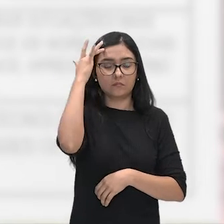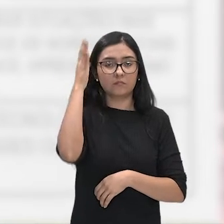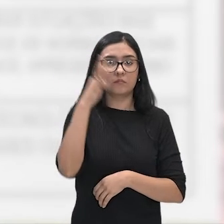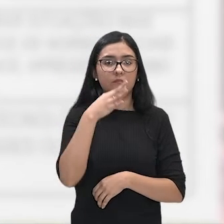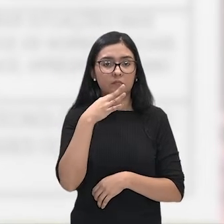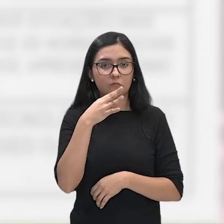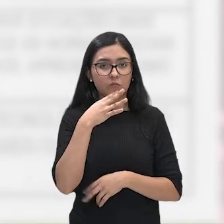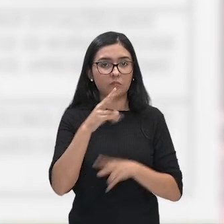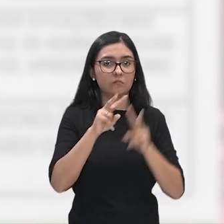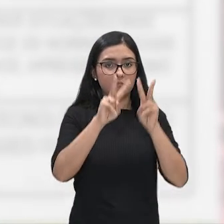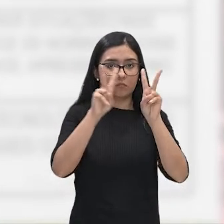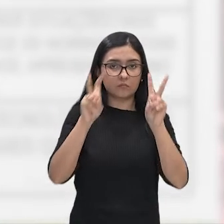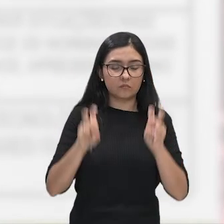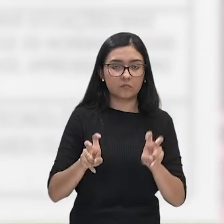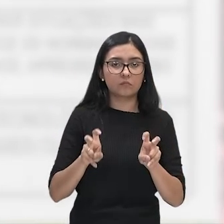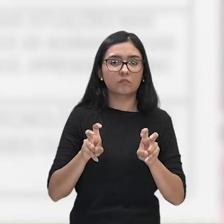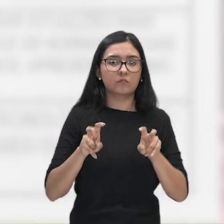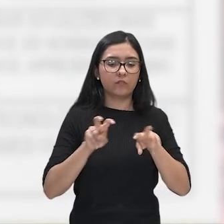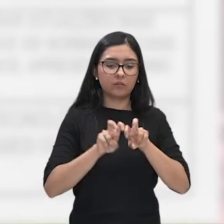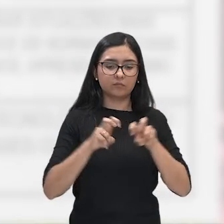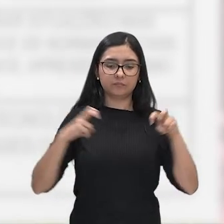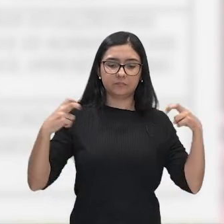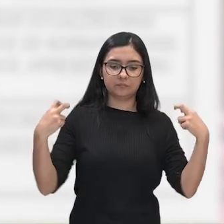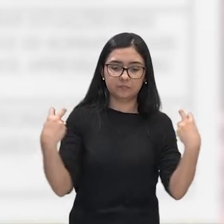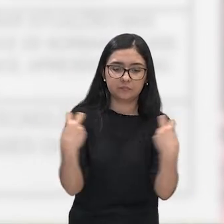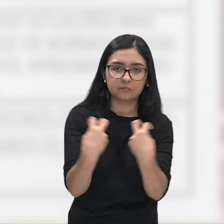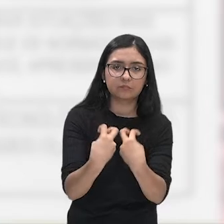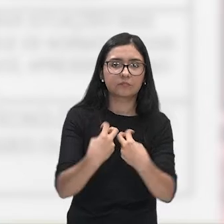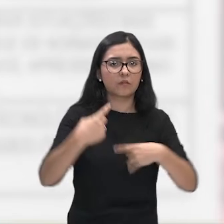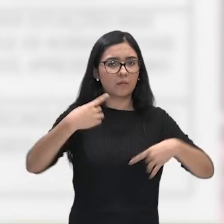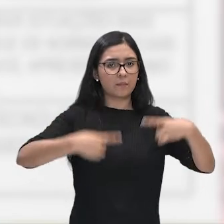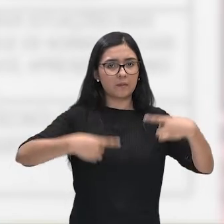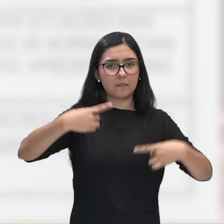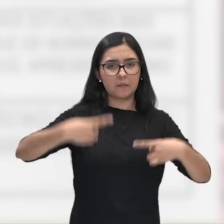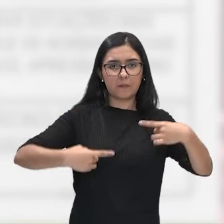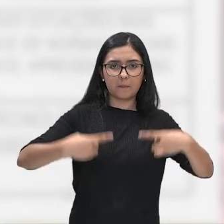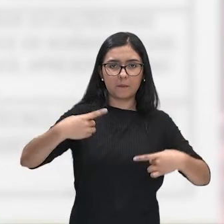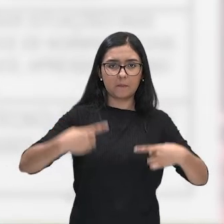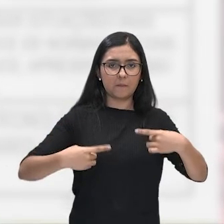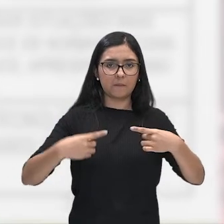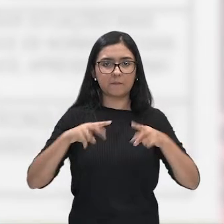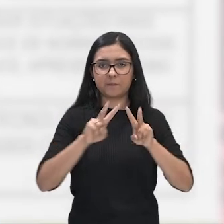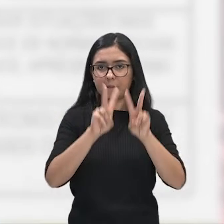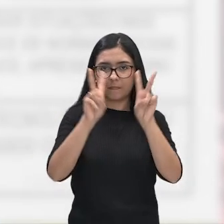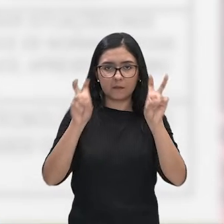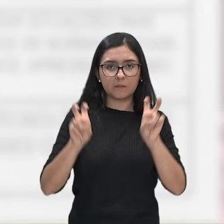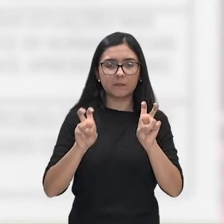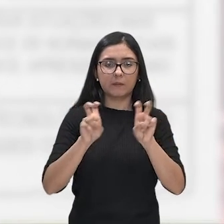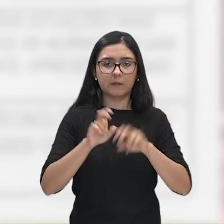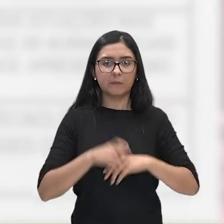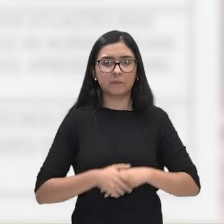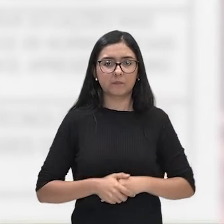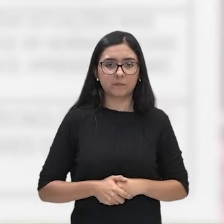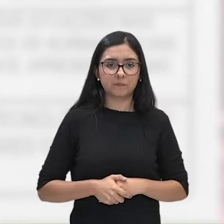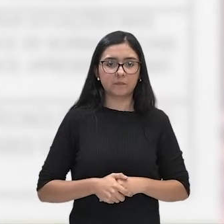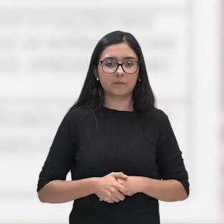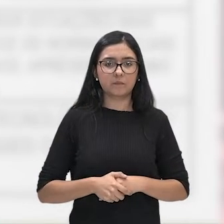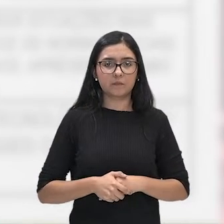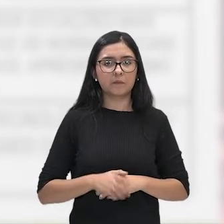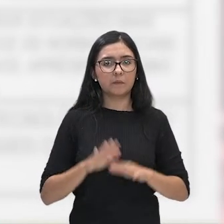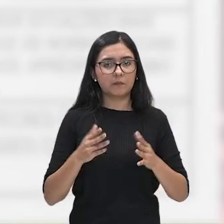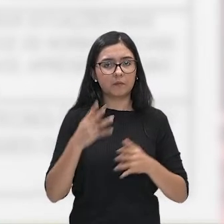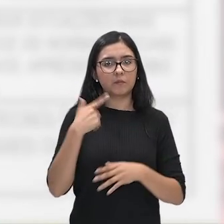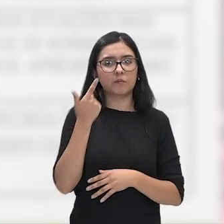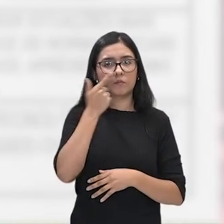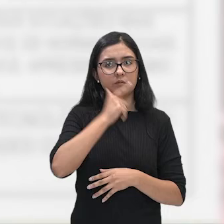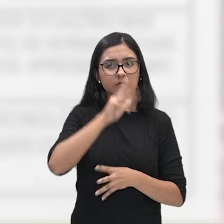conhecem do assunto, faz uma mesa redonda e vamos discutir sobre determinada situação, para você chegar a uma conclusão